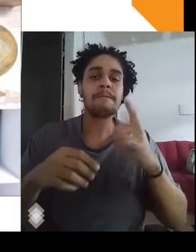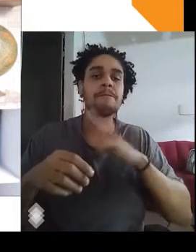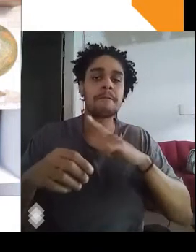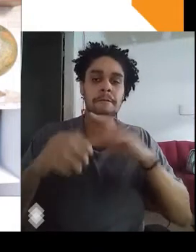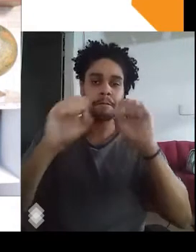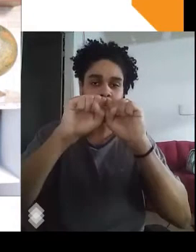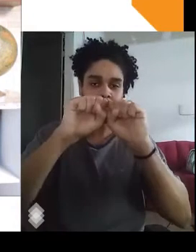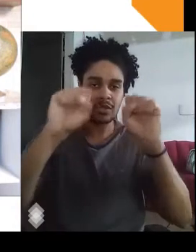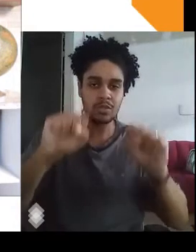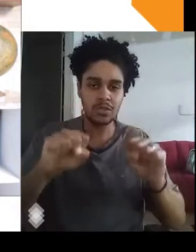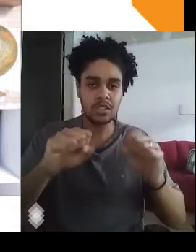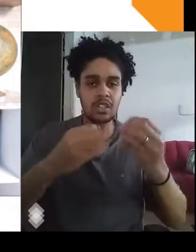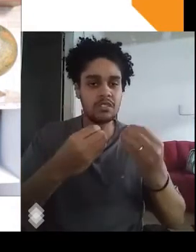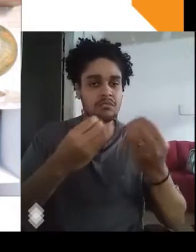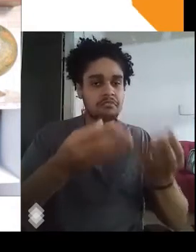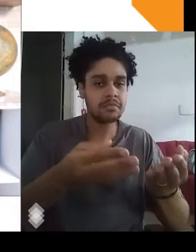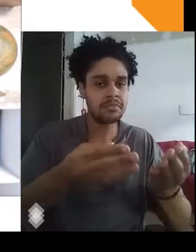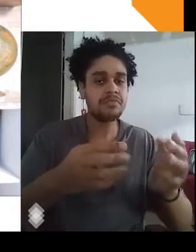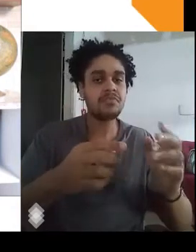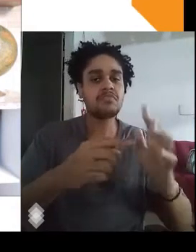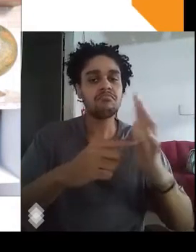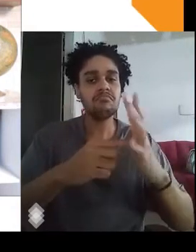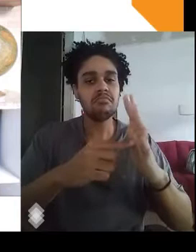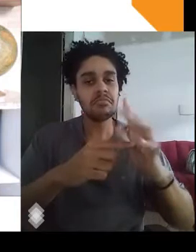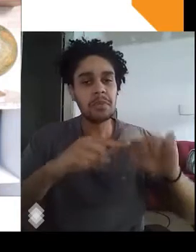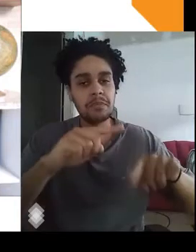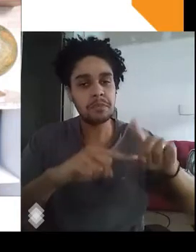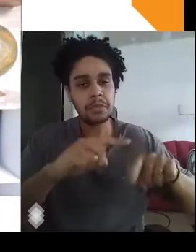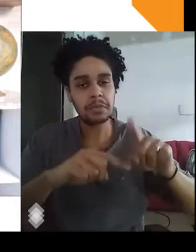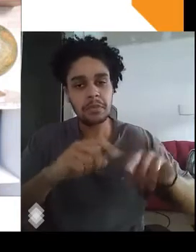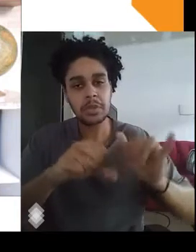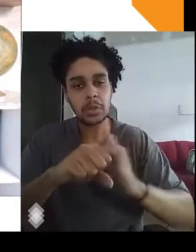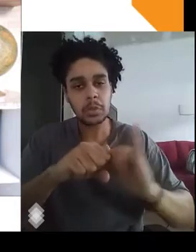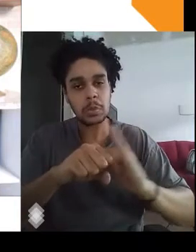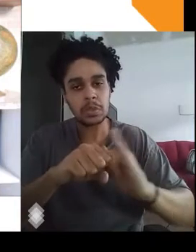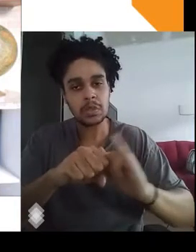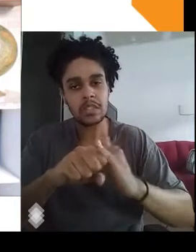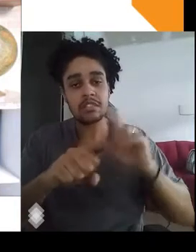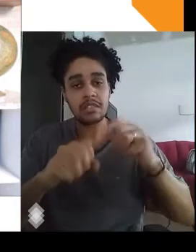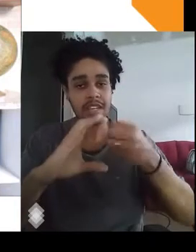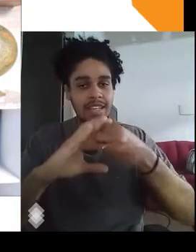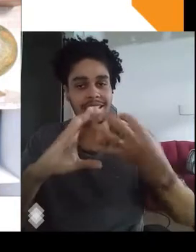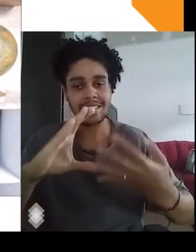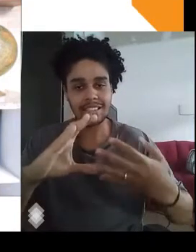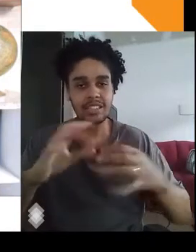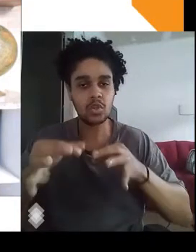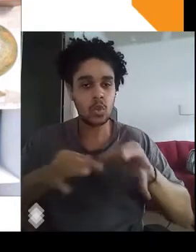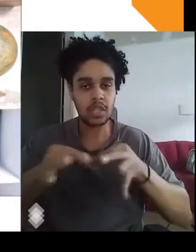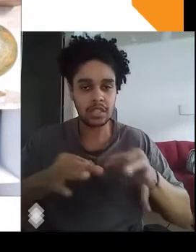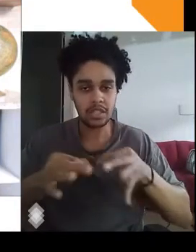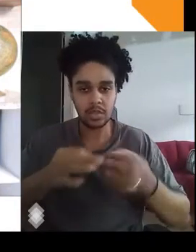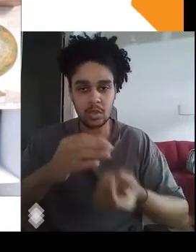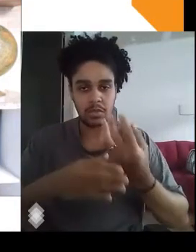sobre o sistema de envio de peças, de fornecedores. Bem, isso é uma característica marcante da organização